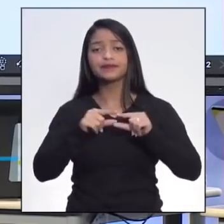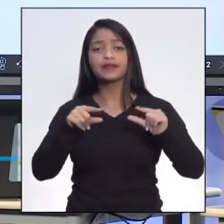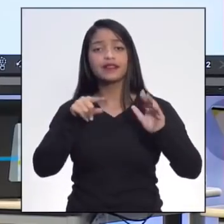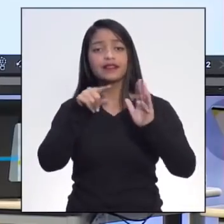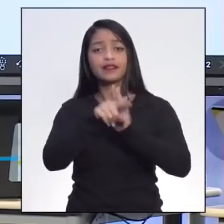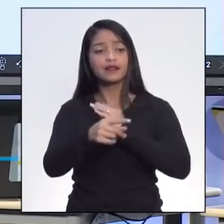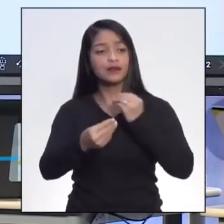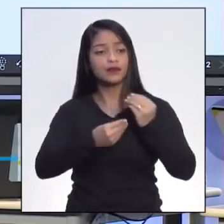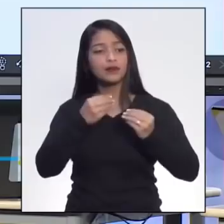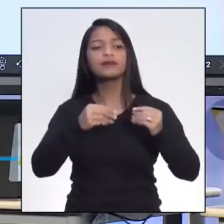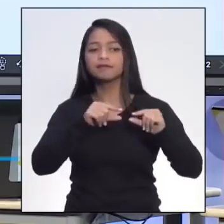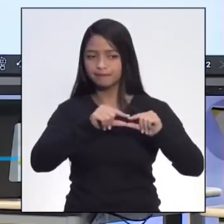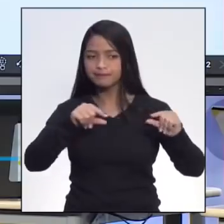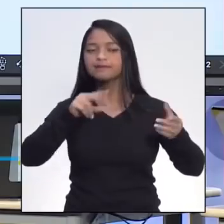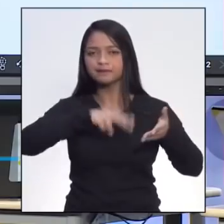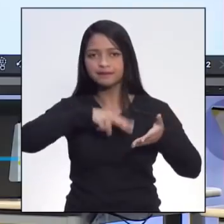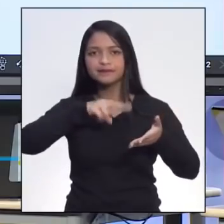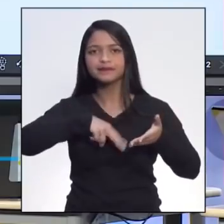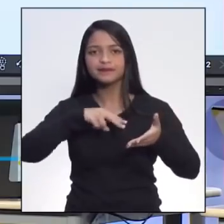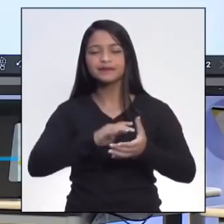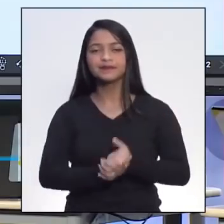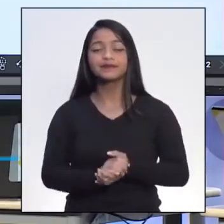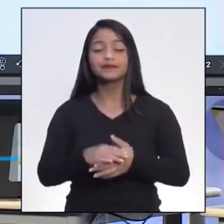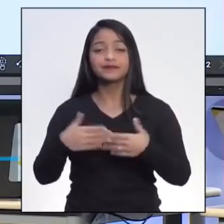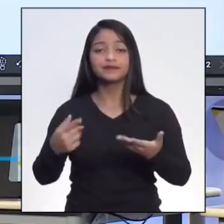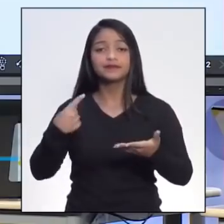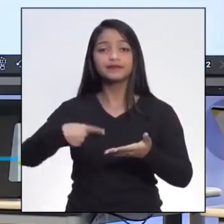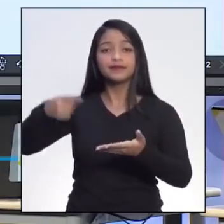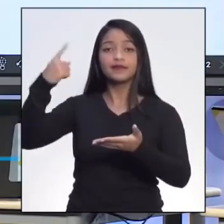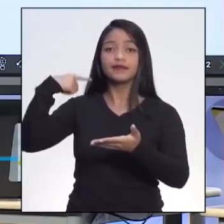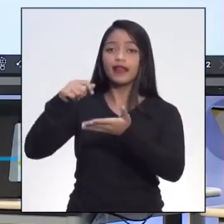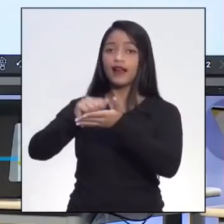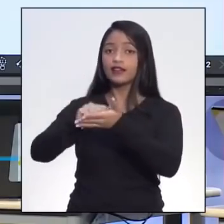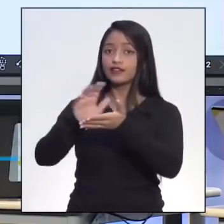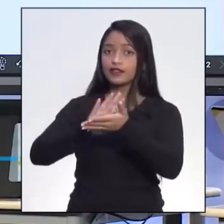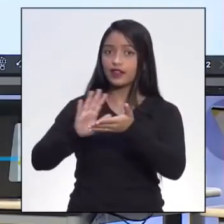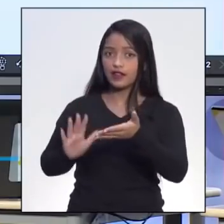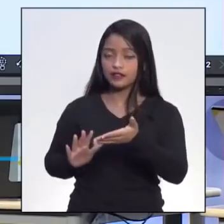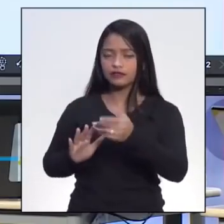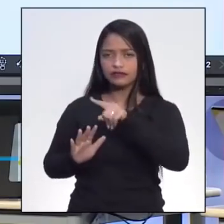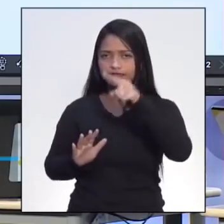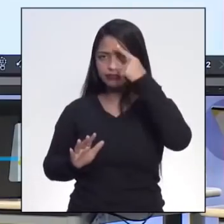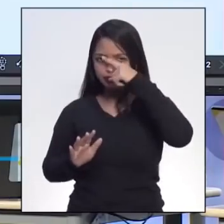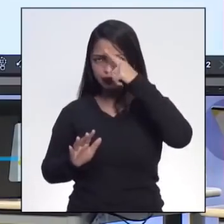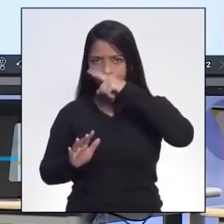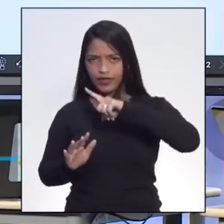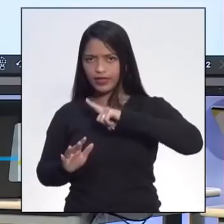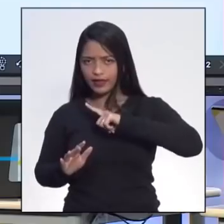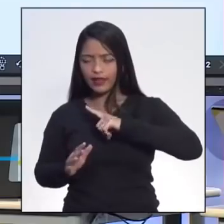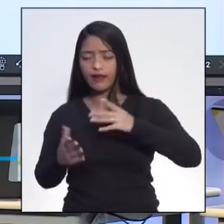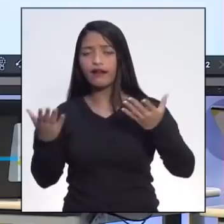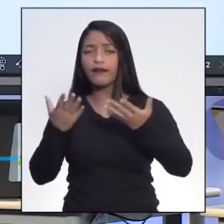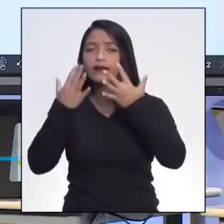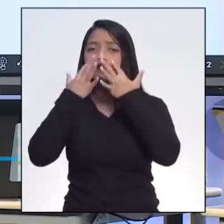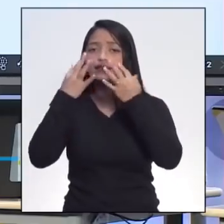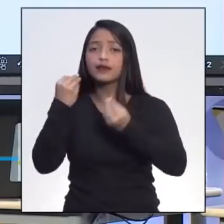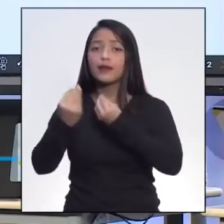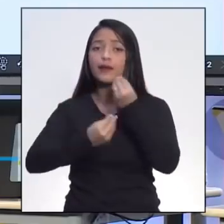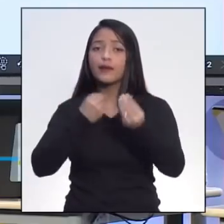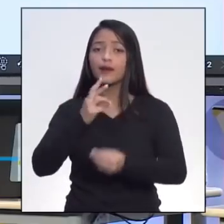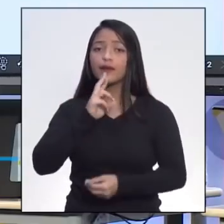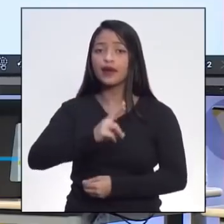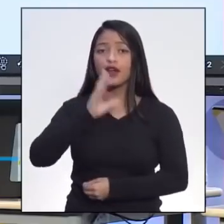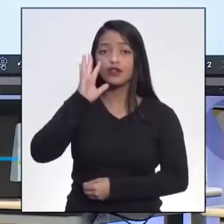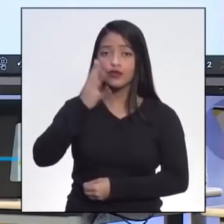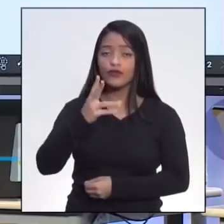já sabe, pela atividade anterior, e quem ficou em dúvida na atividade anterior, presta atenção nessa resolução, que eu acho que